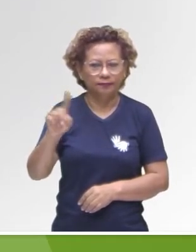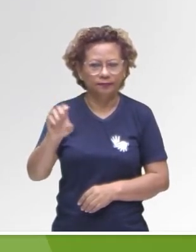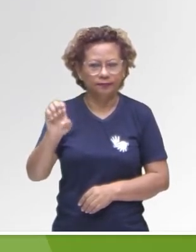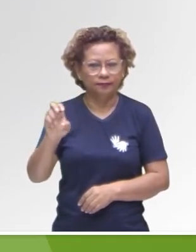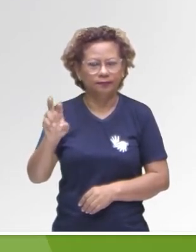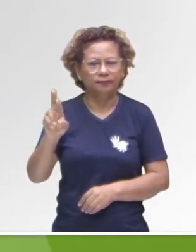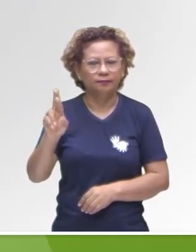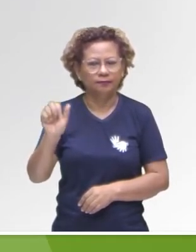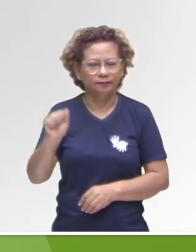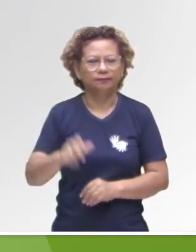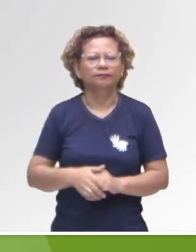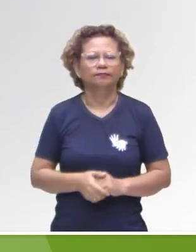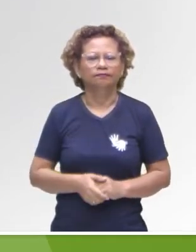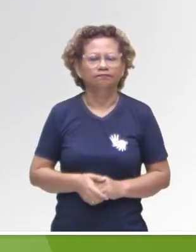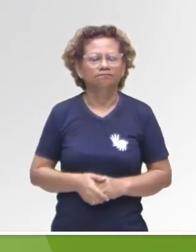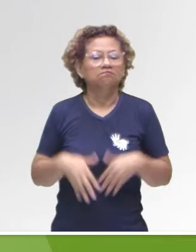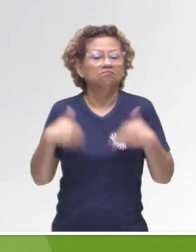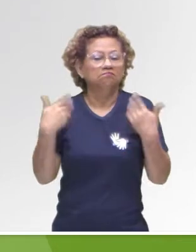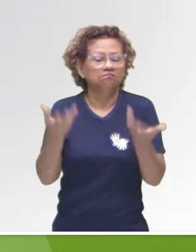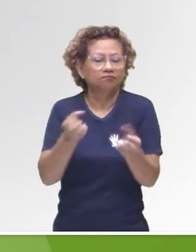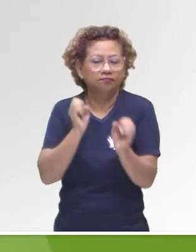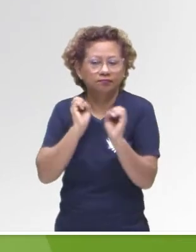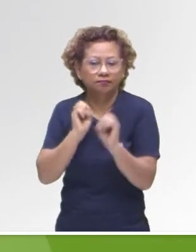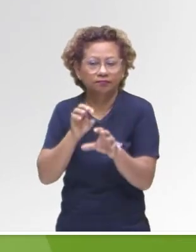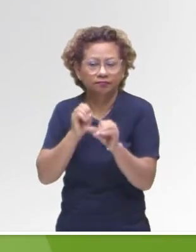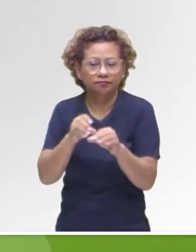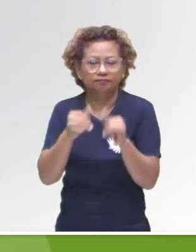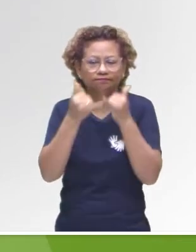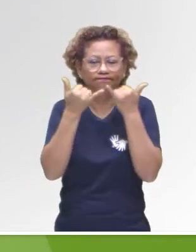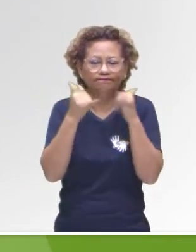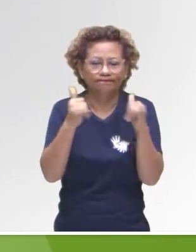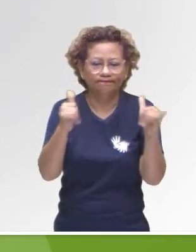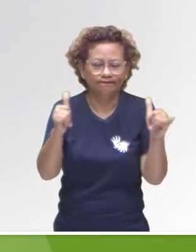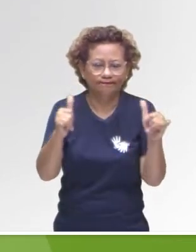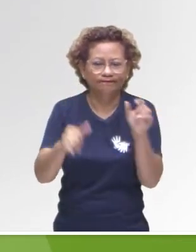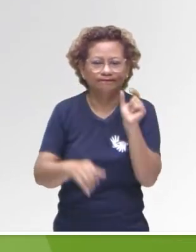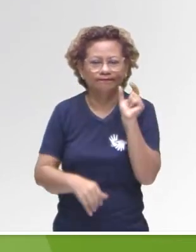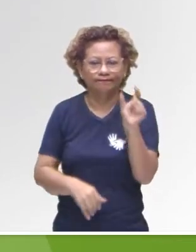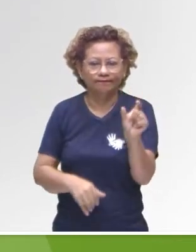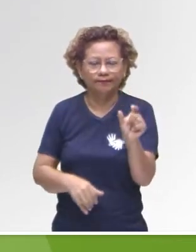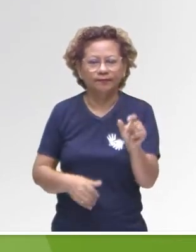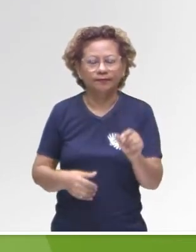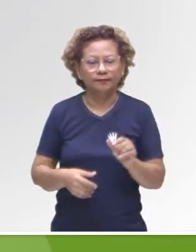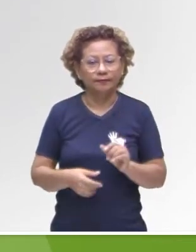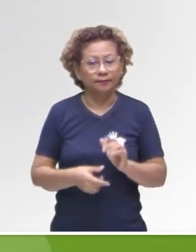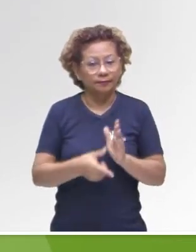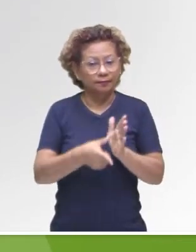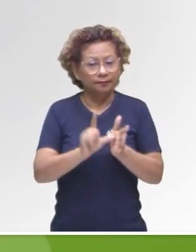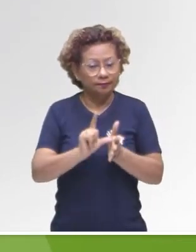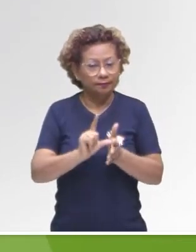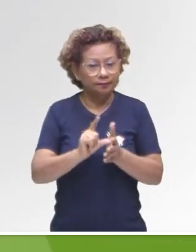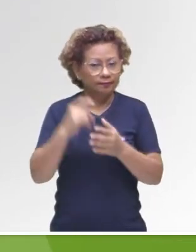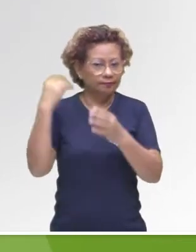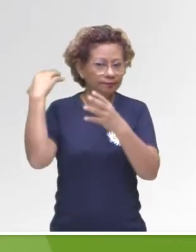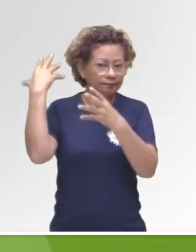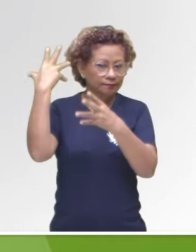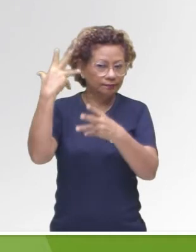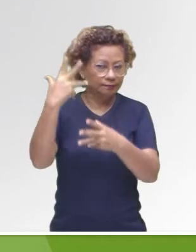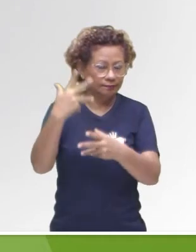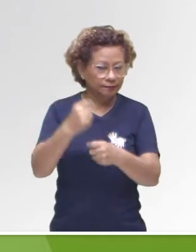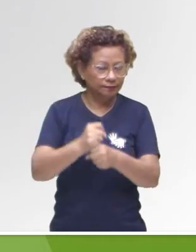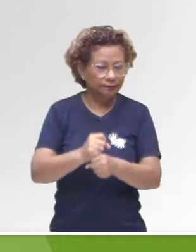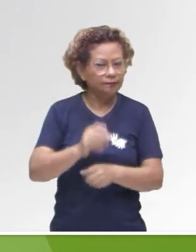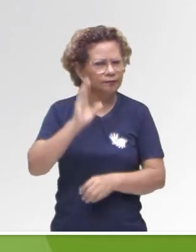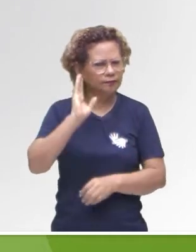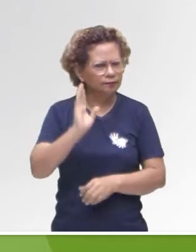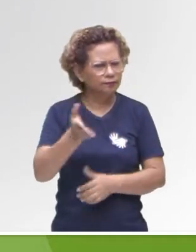sobre eletricidade. E agora vamos fazer aquela revisão dos principais conteúdos que nós vimos na